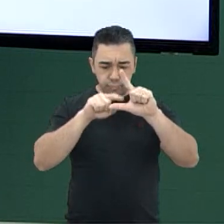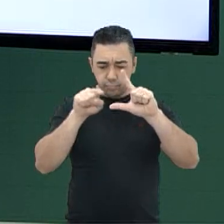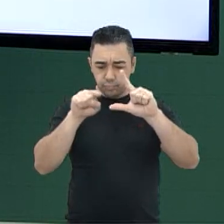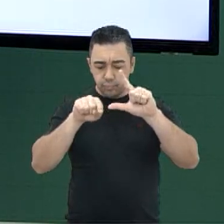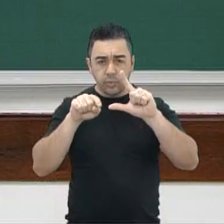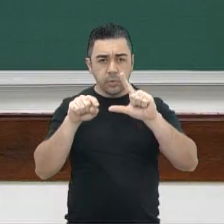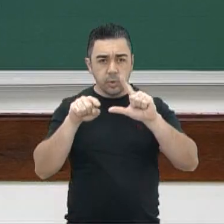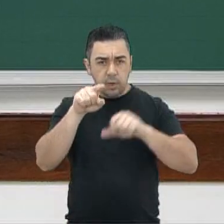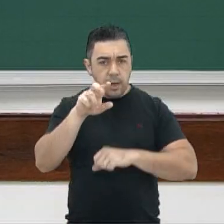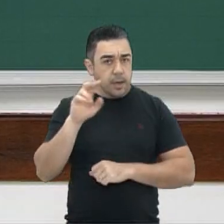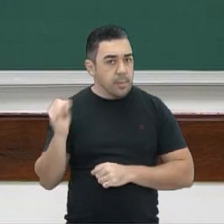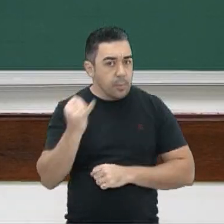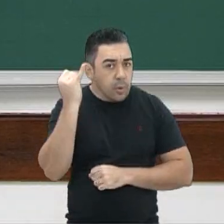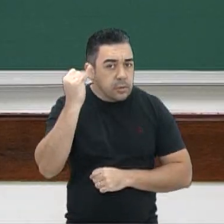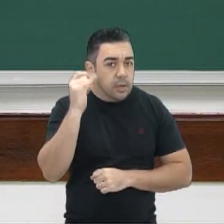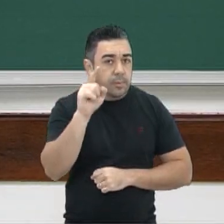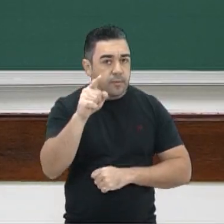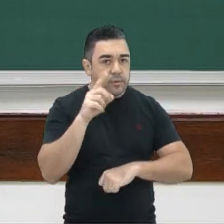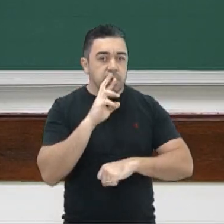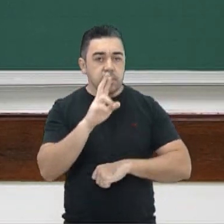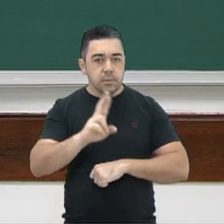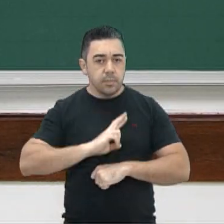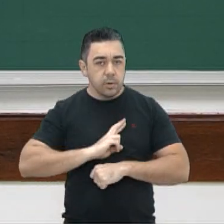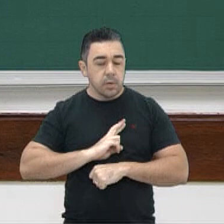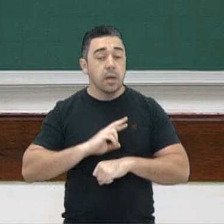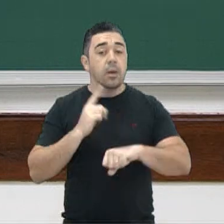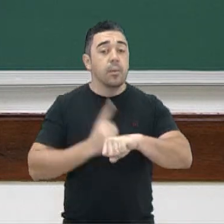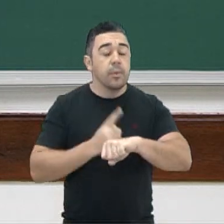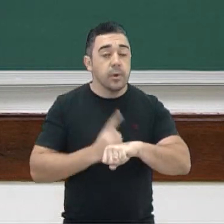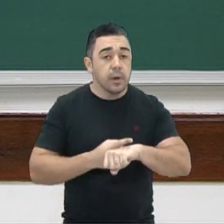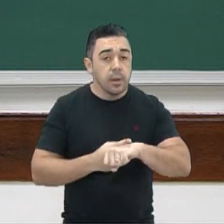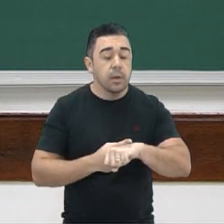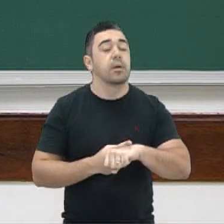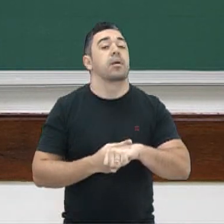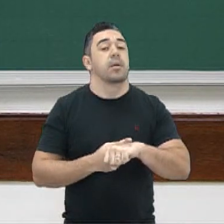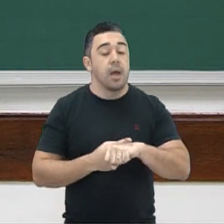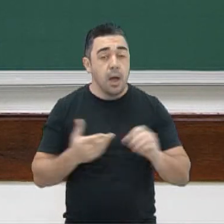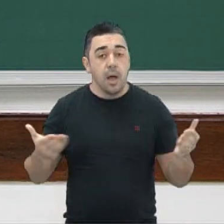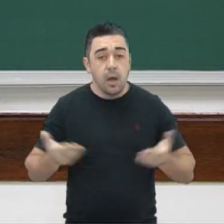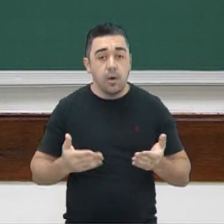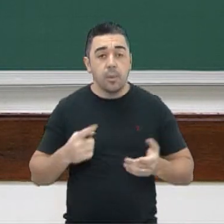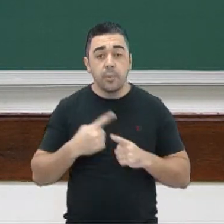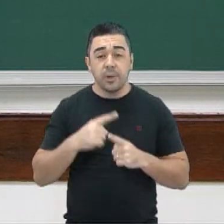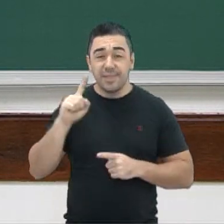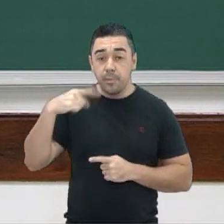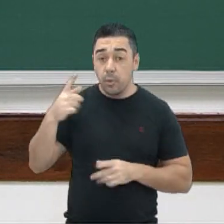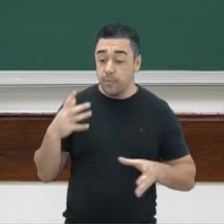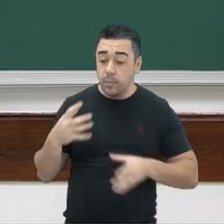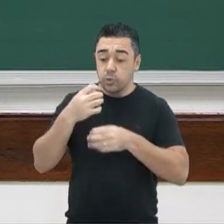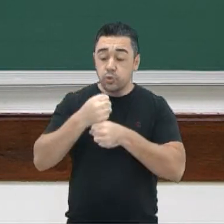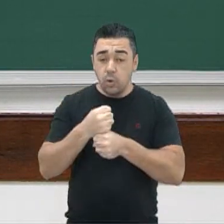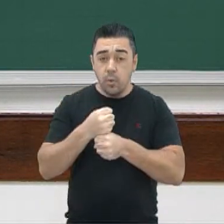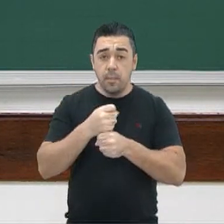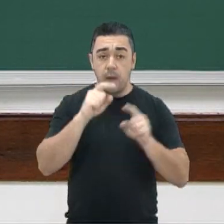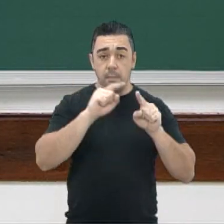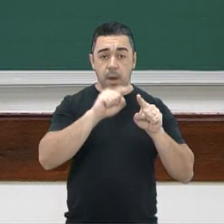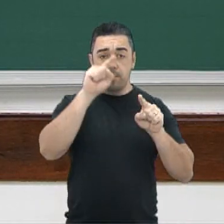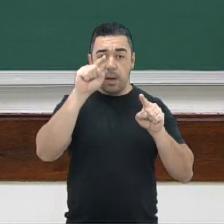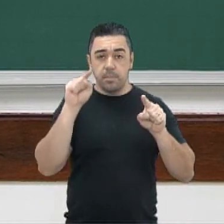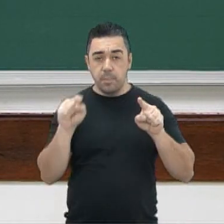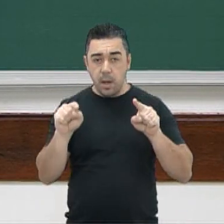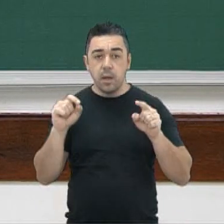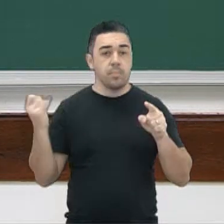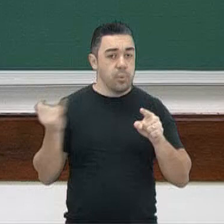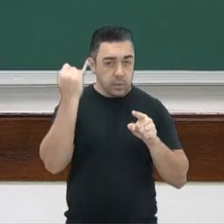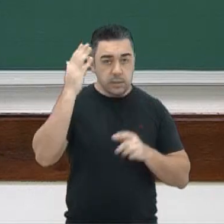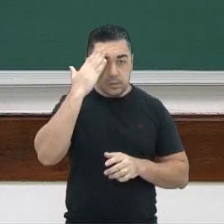responderem. Isso é muito importante porque na sequência nós vamos trabalhar com a soma dos ângulos internos, nós vamos trabalhar